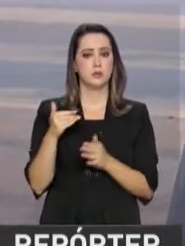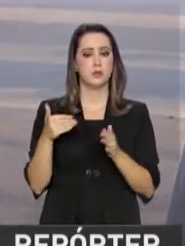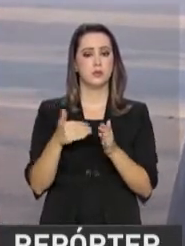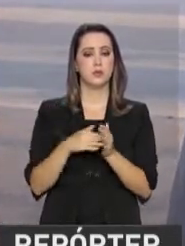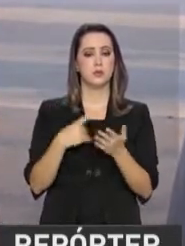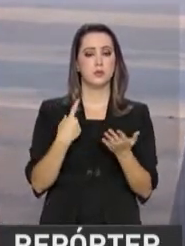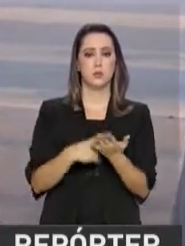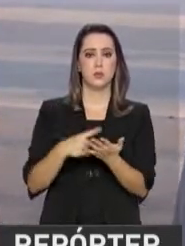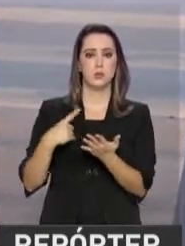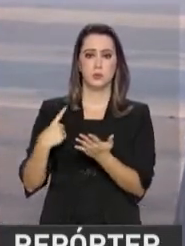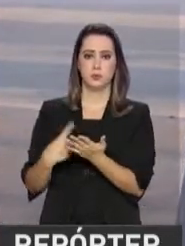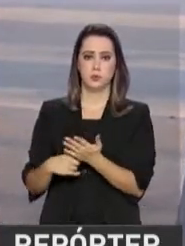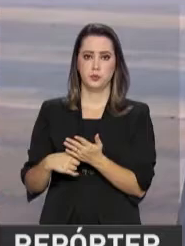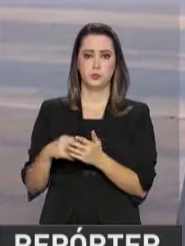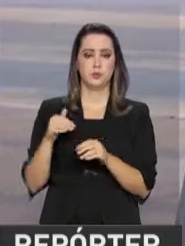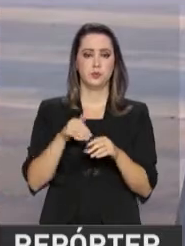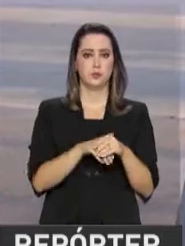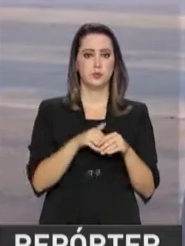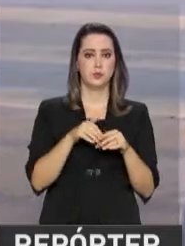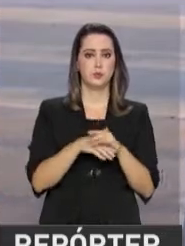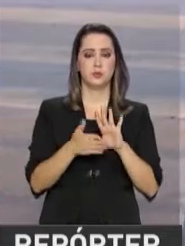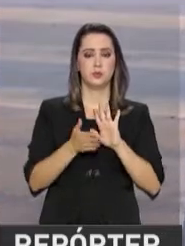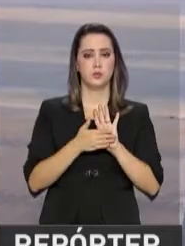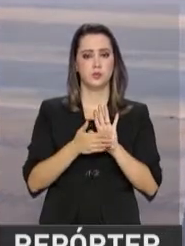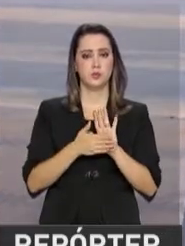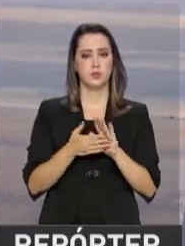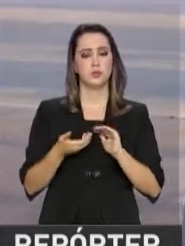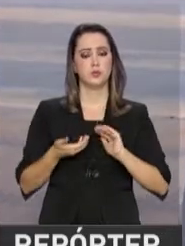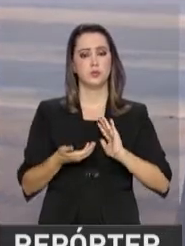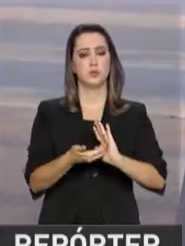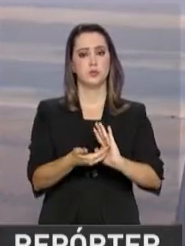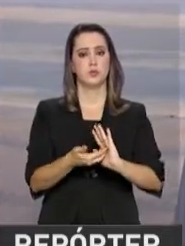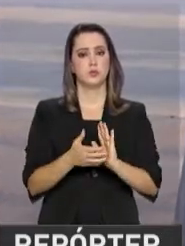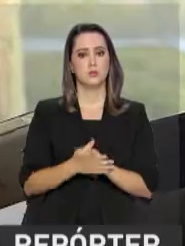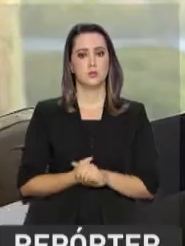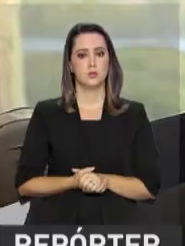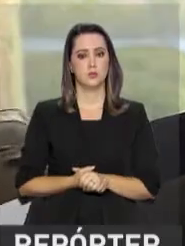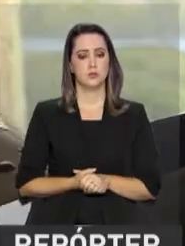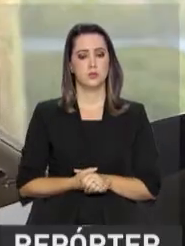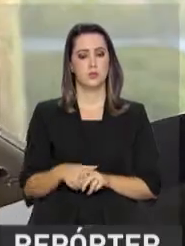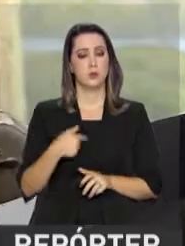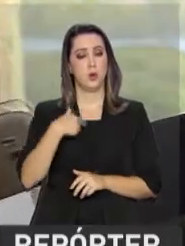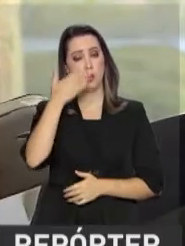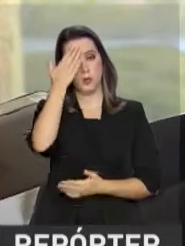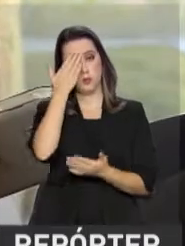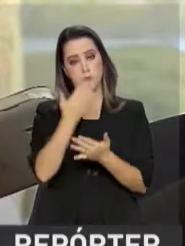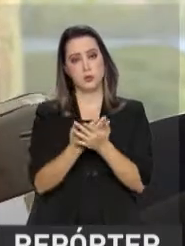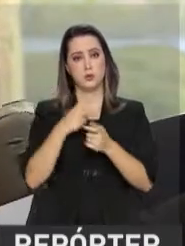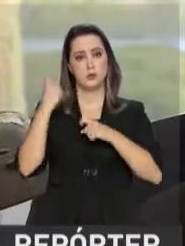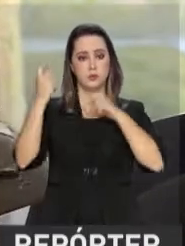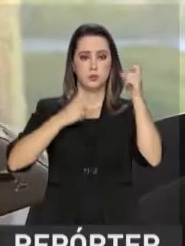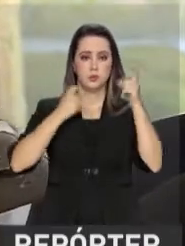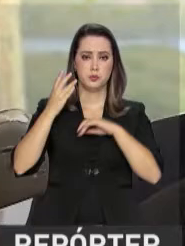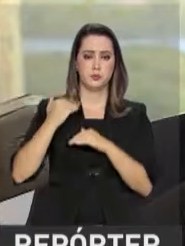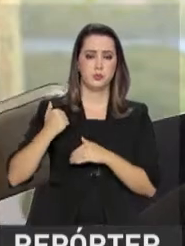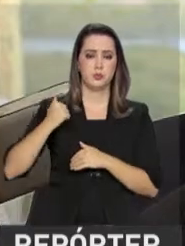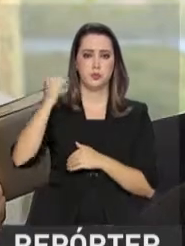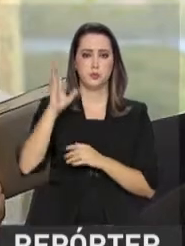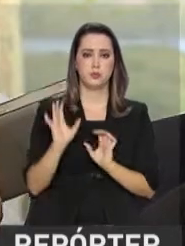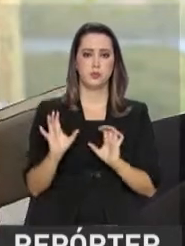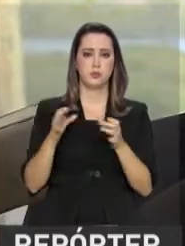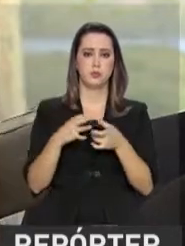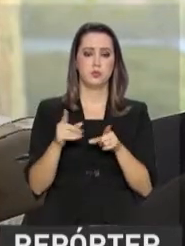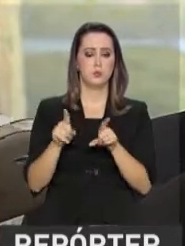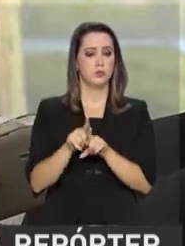agendada a votação da proposta na câmara dos deputados acredito que a preocupação maior das duas agências